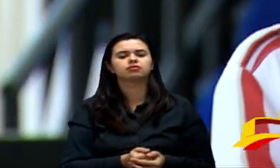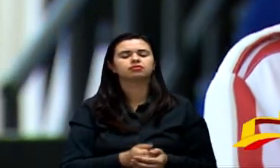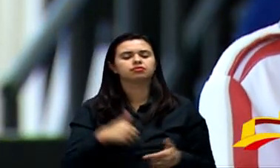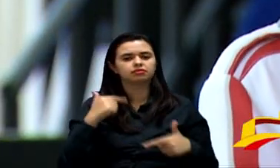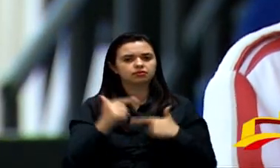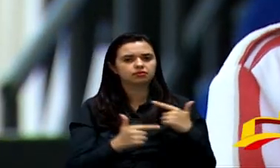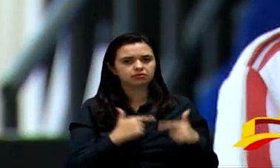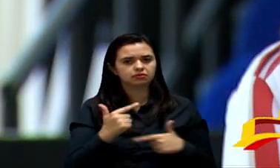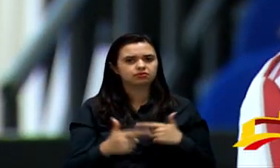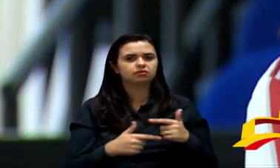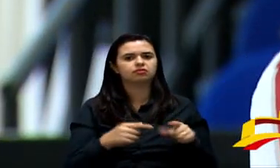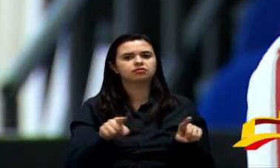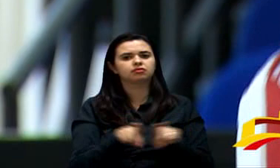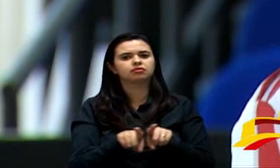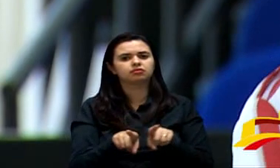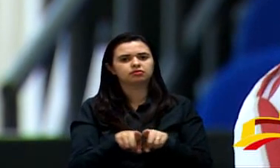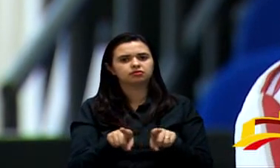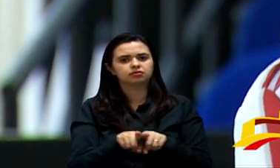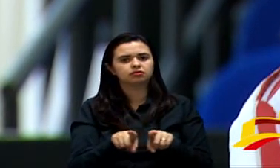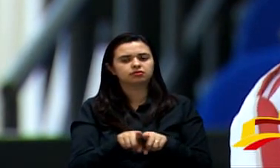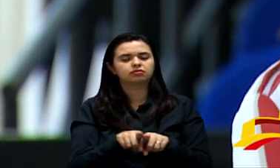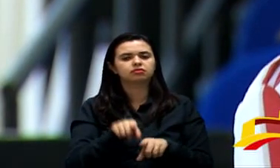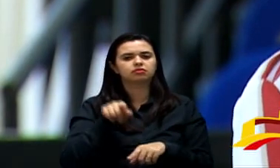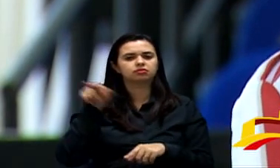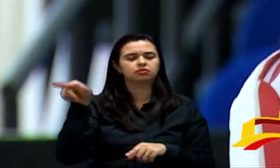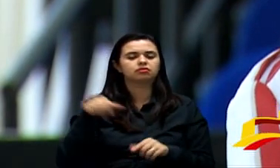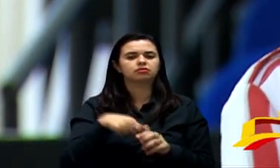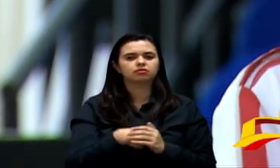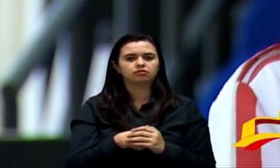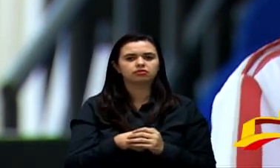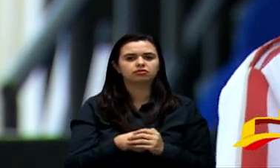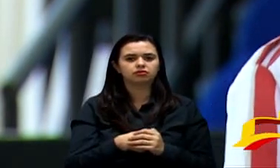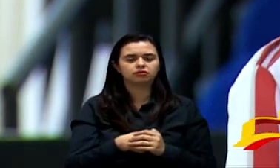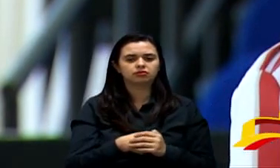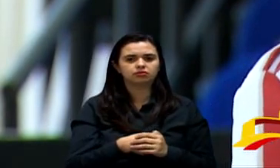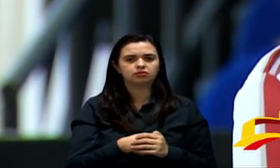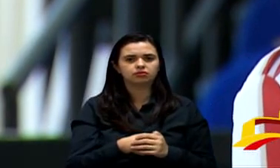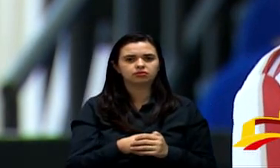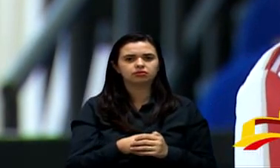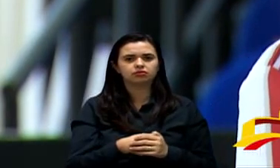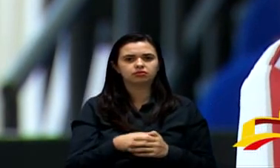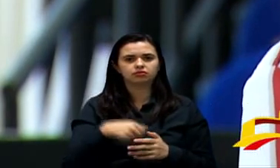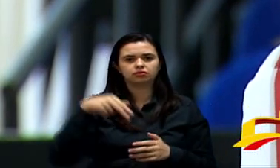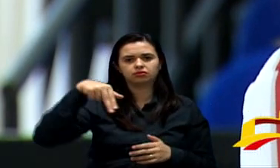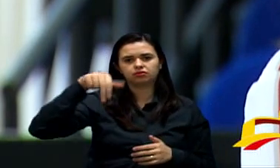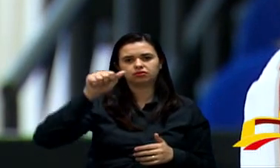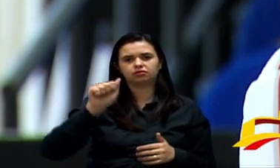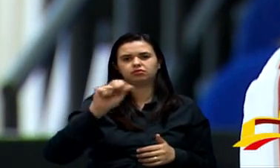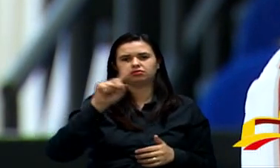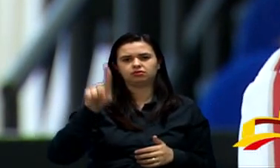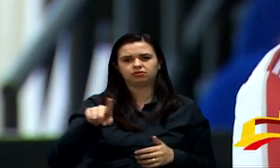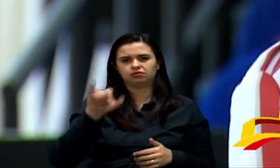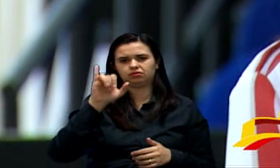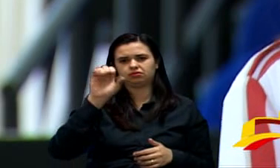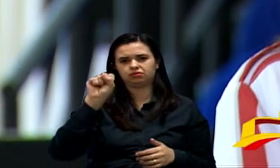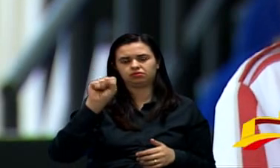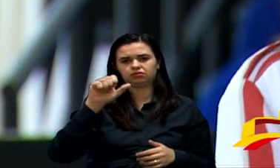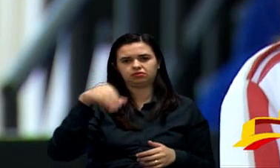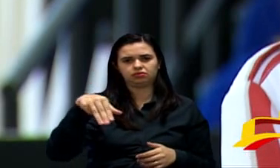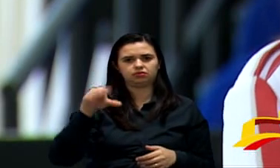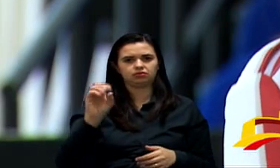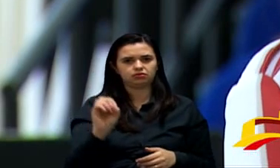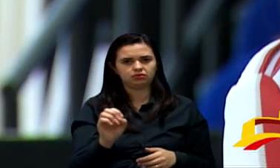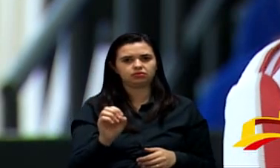temos o holocausto que houve no mundo em relação ao fascismo, às mortes dos judeus, onde coloca,